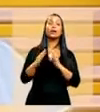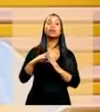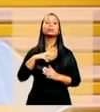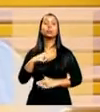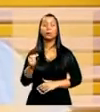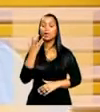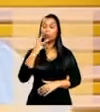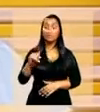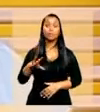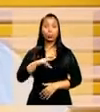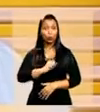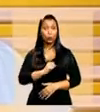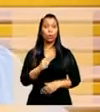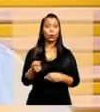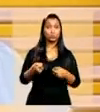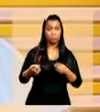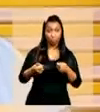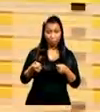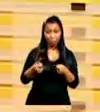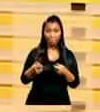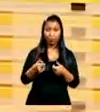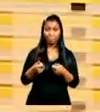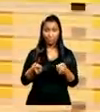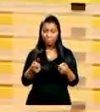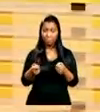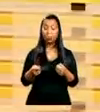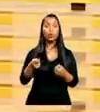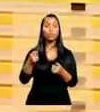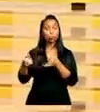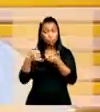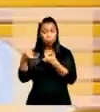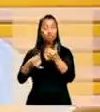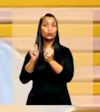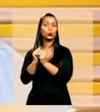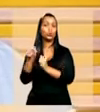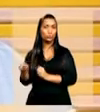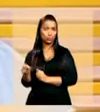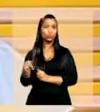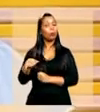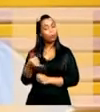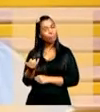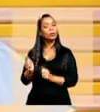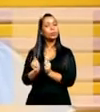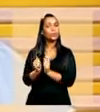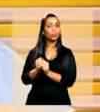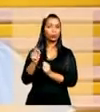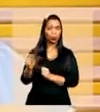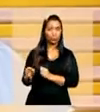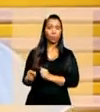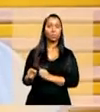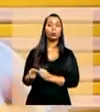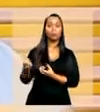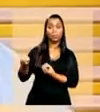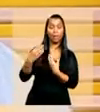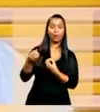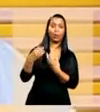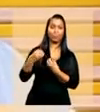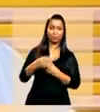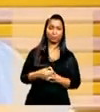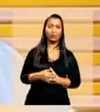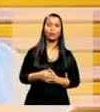tem em casa? Você tem uma criança que gosta de jogar? Jogue com ele. Jogue e aproveite o jogo que ele gosta para